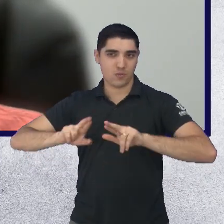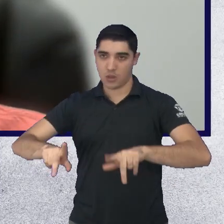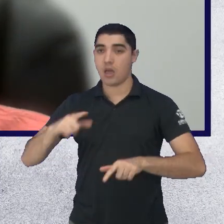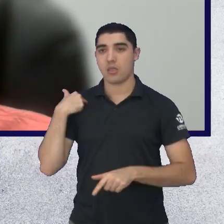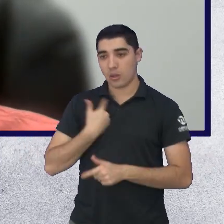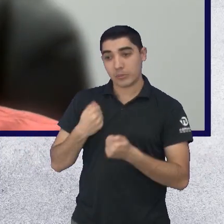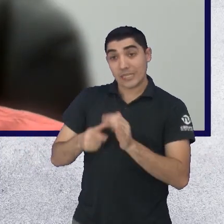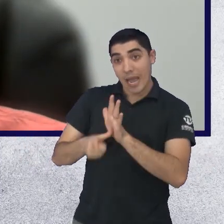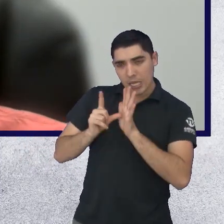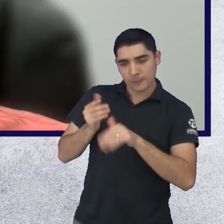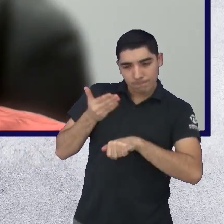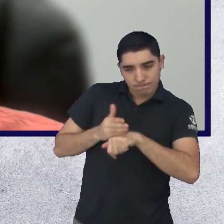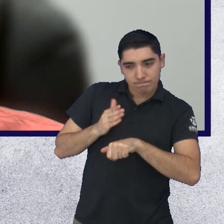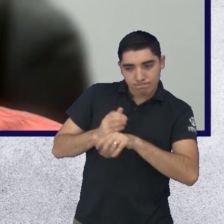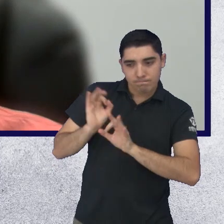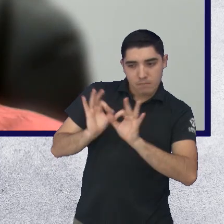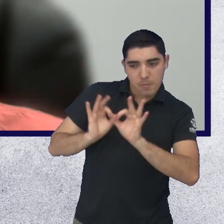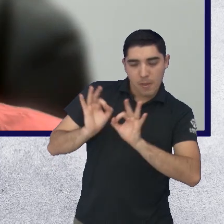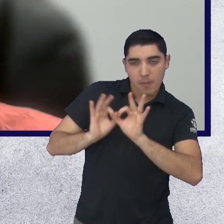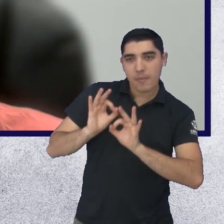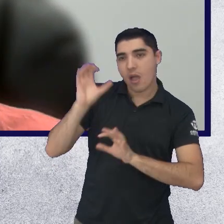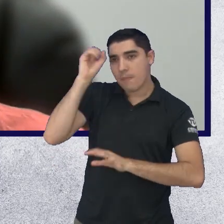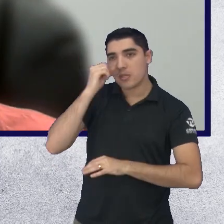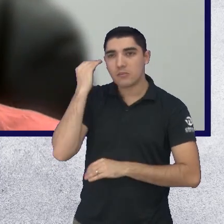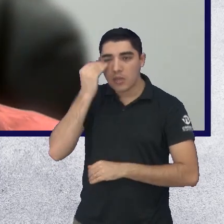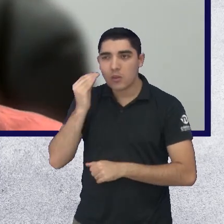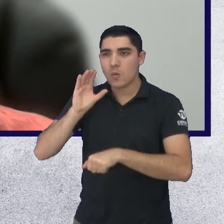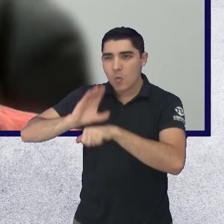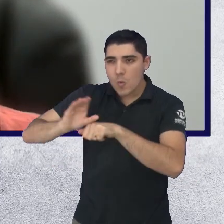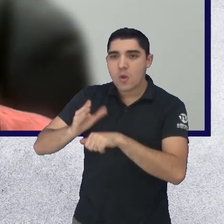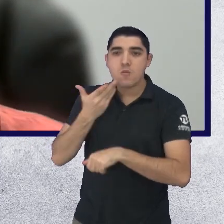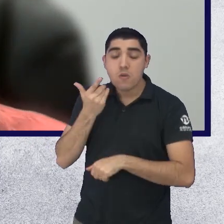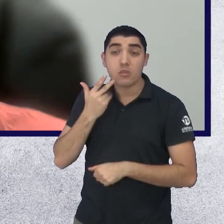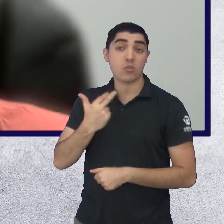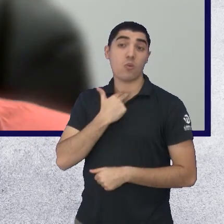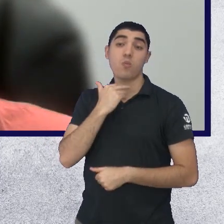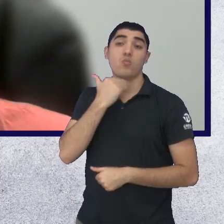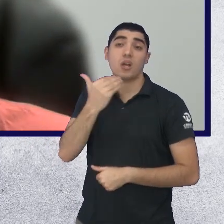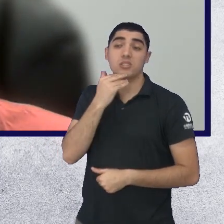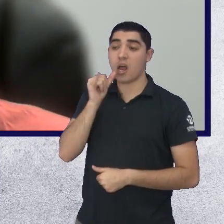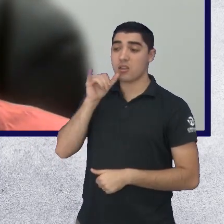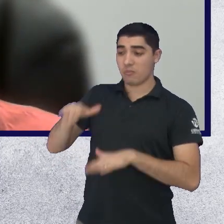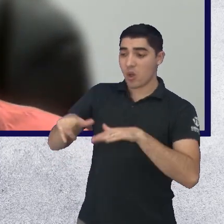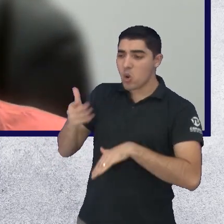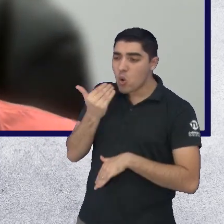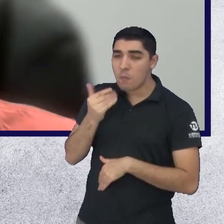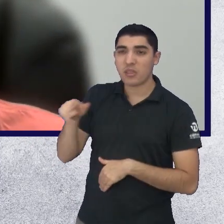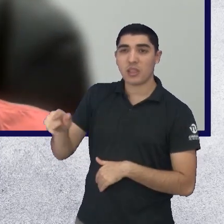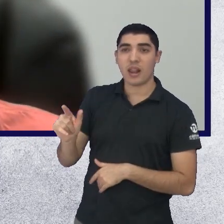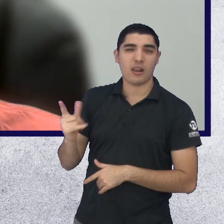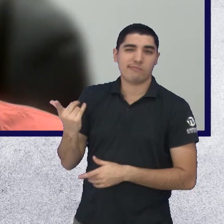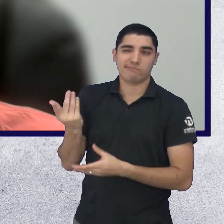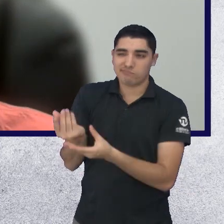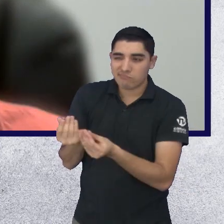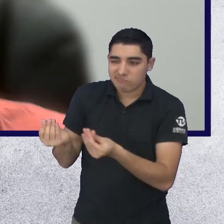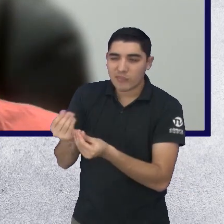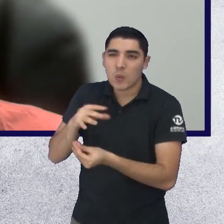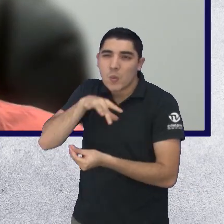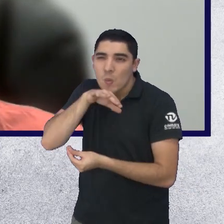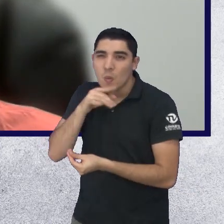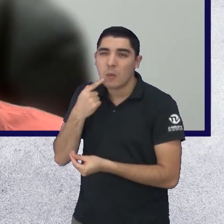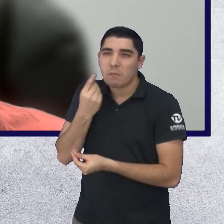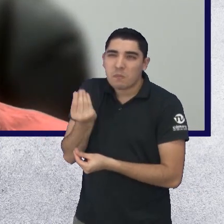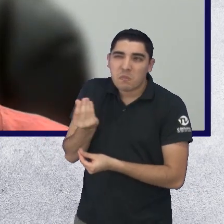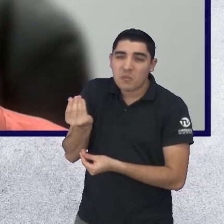bom prato para o cliente, né? Não dá para a gente pegar um insumo de qualidade duvidosa e querer transformar em um prato muito bom. Não existe